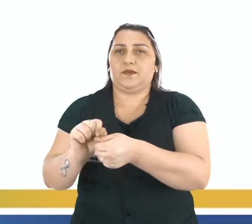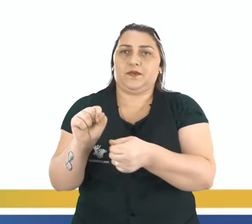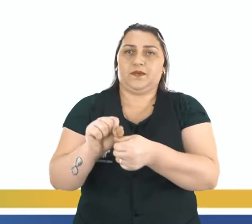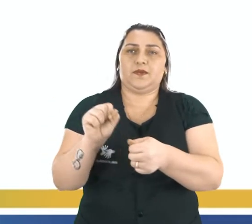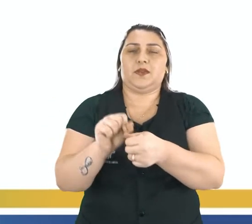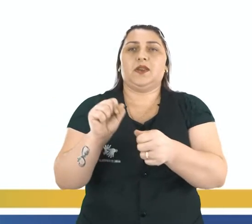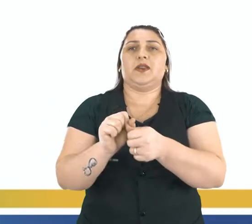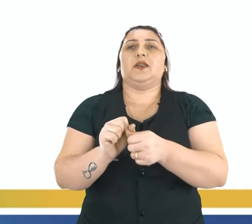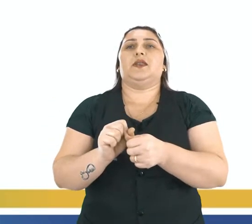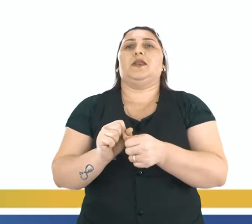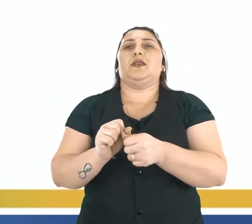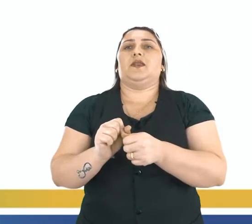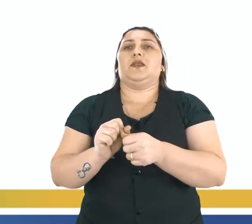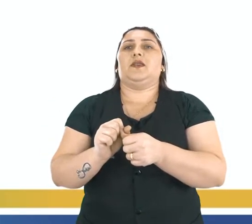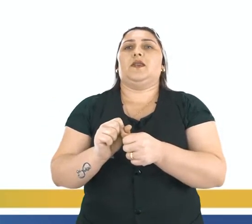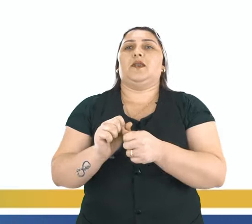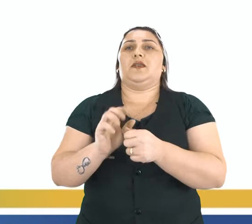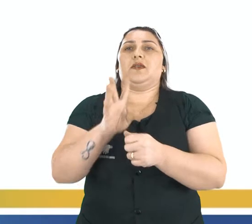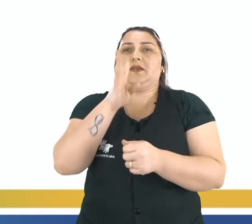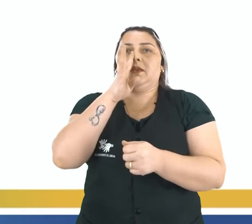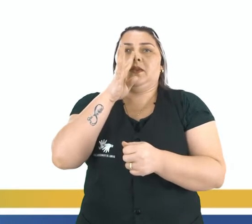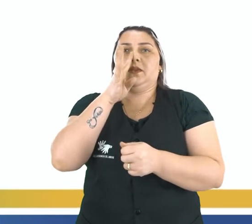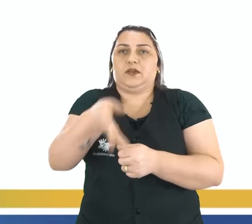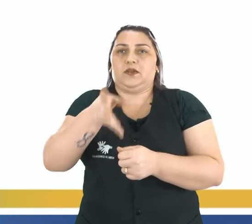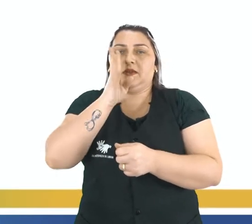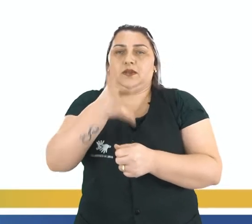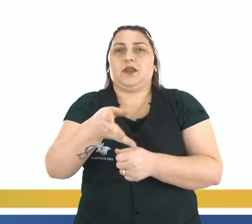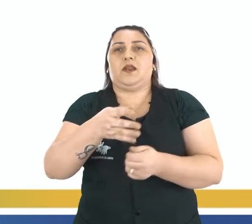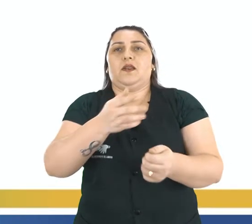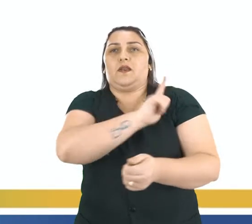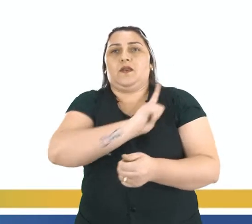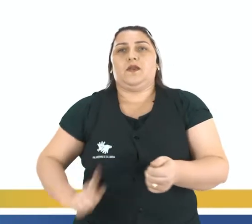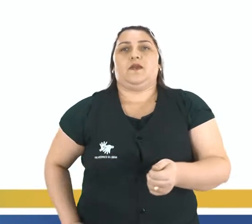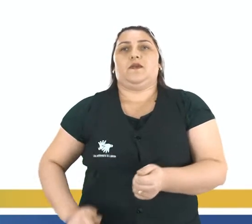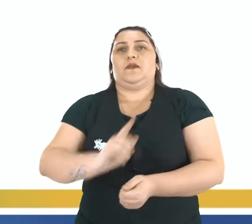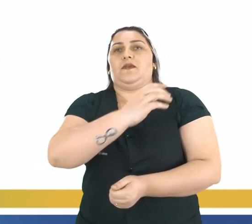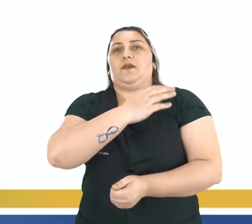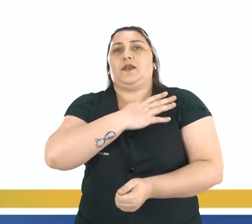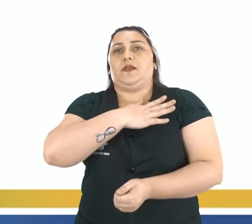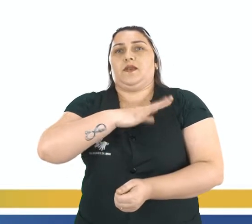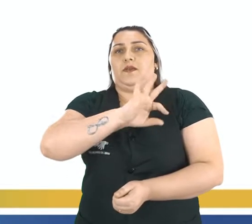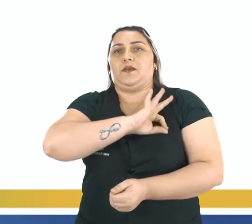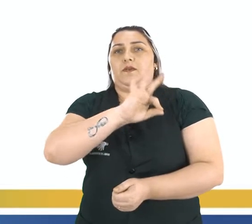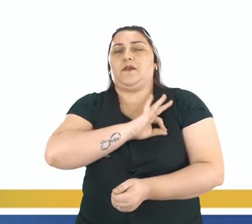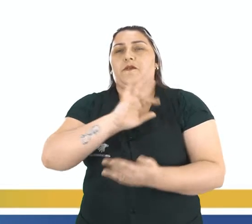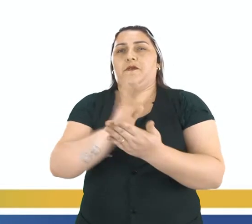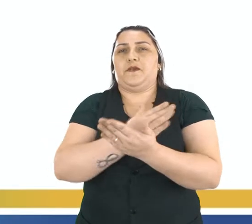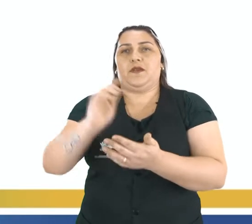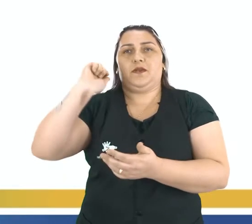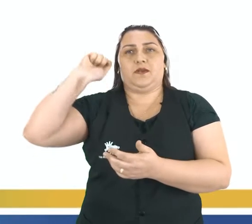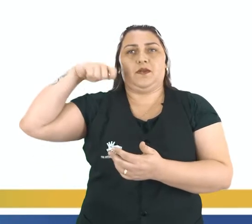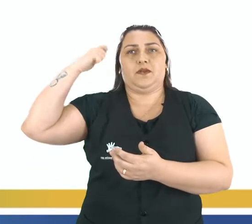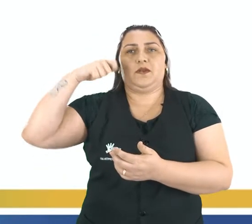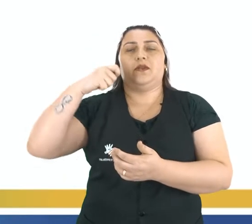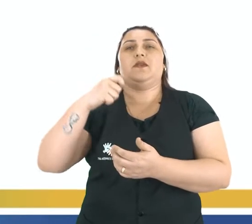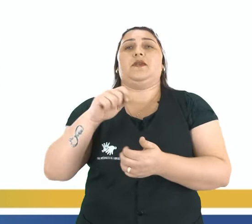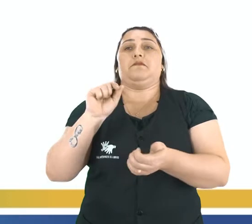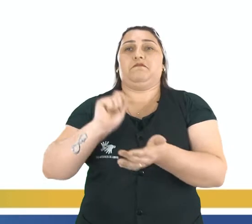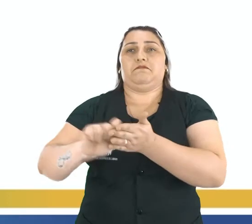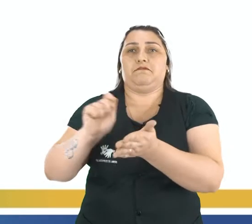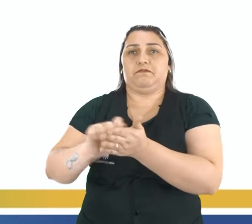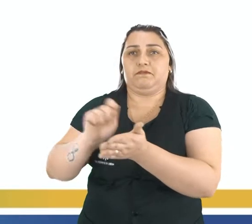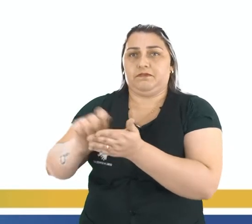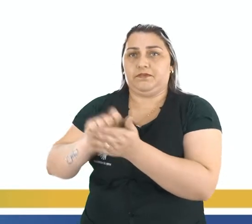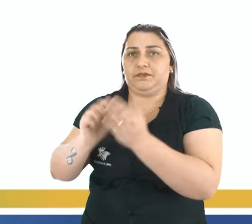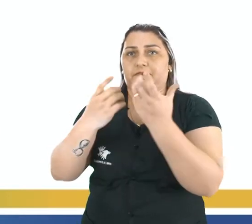faziam obras que criticavam o governo militar. Na música, vários artistas e cantores e compositores